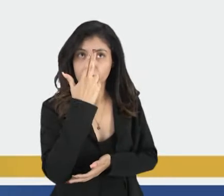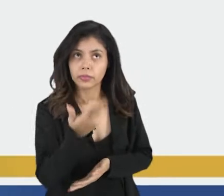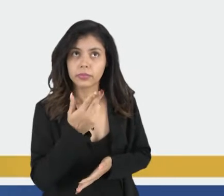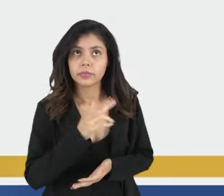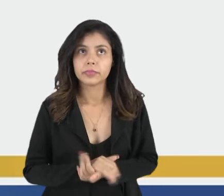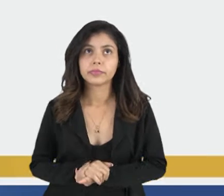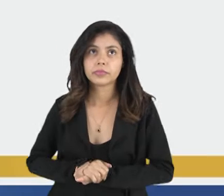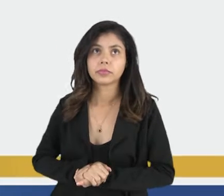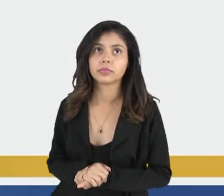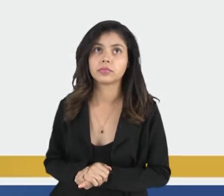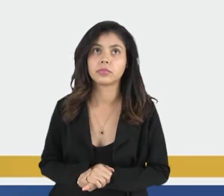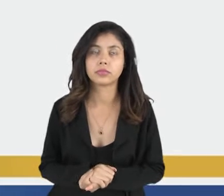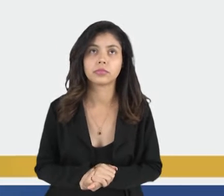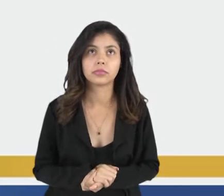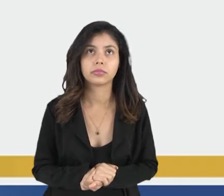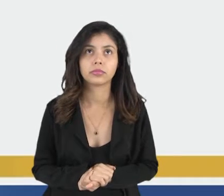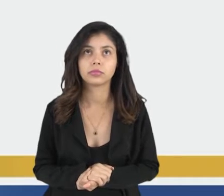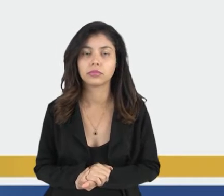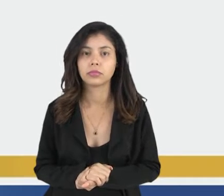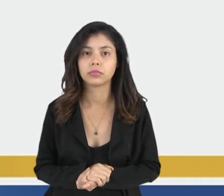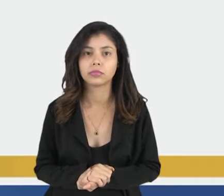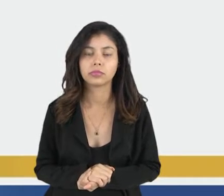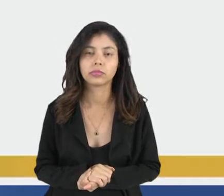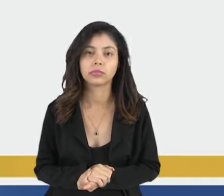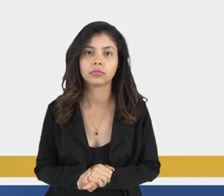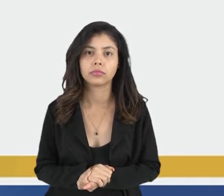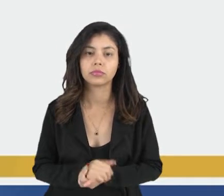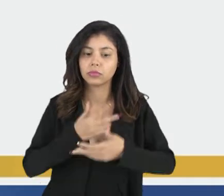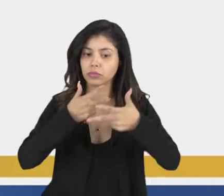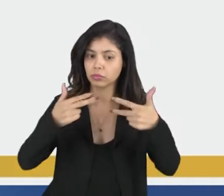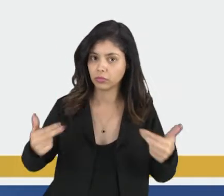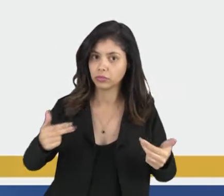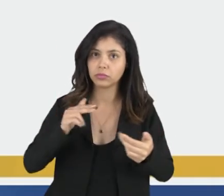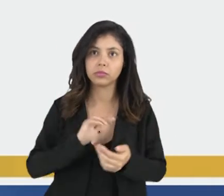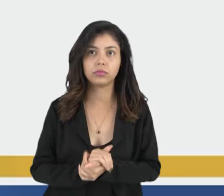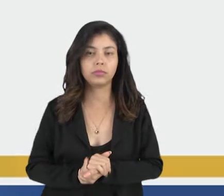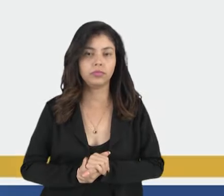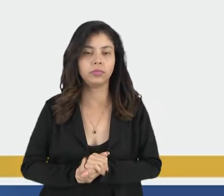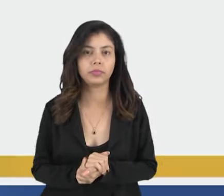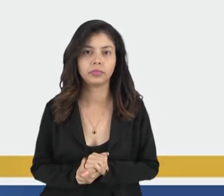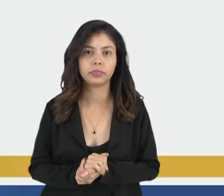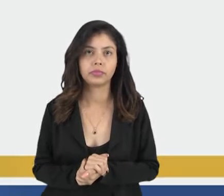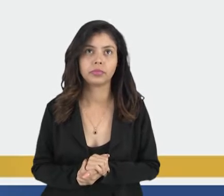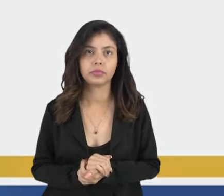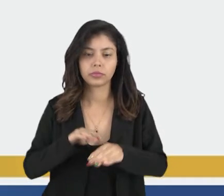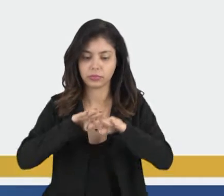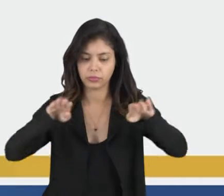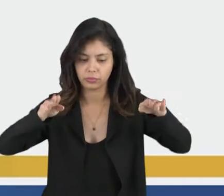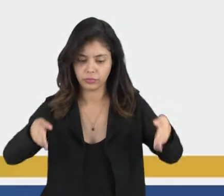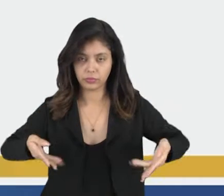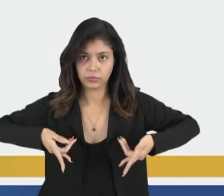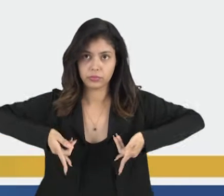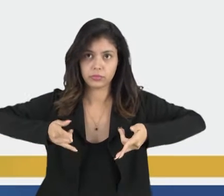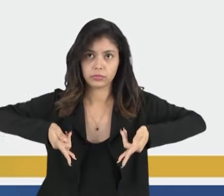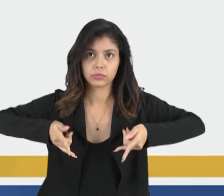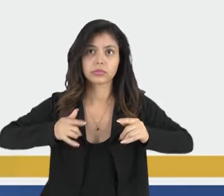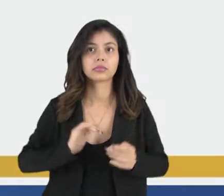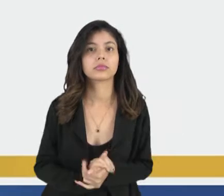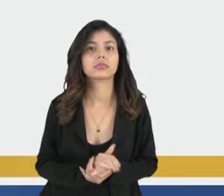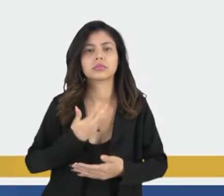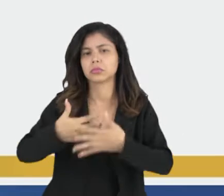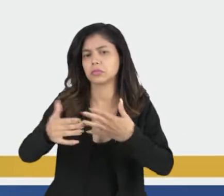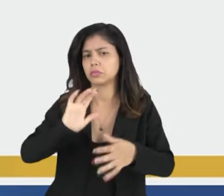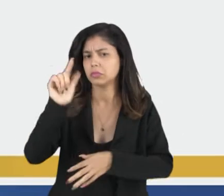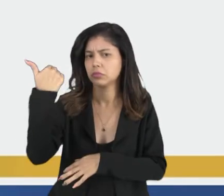aparecer de sentido objeto, uma cama ou qualquer